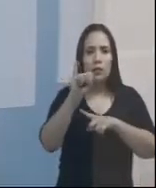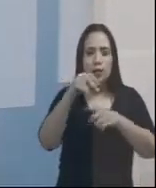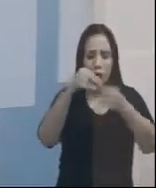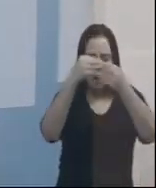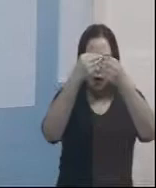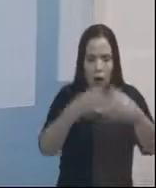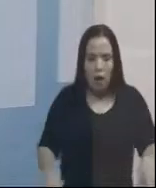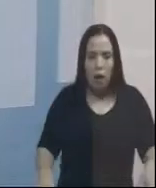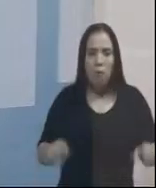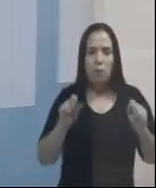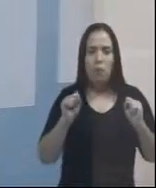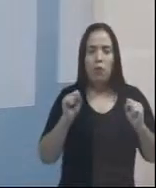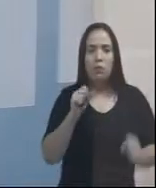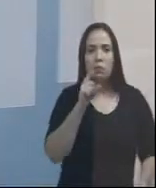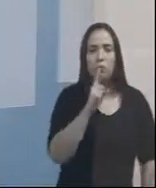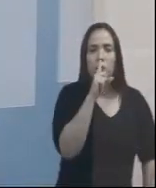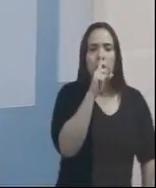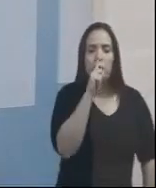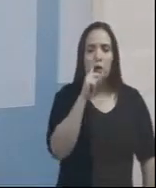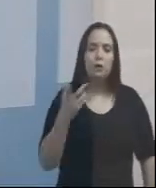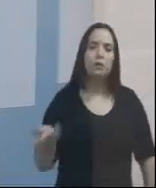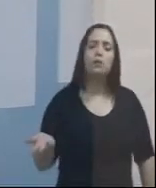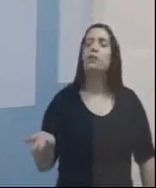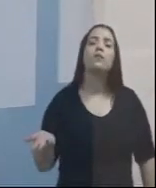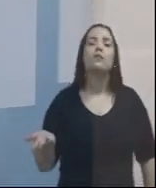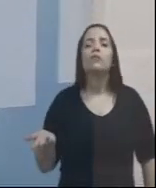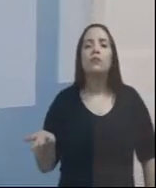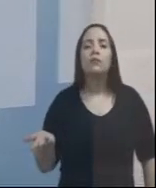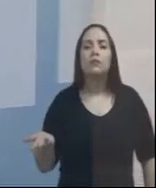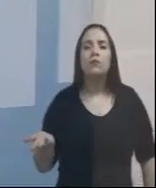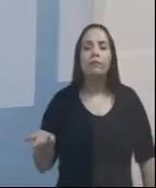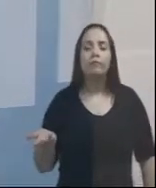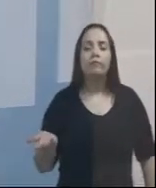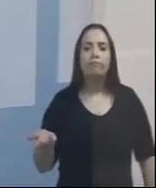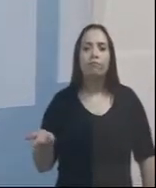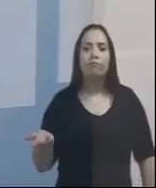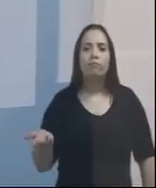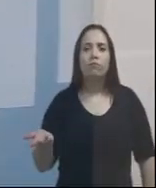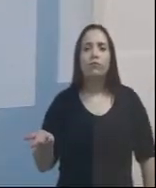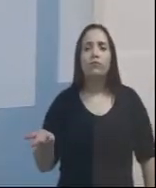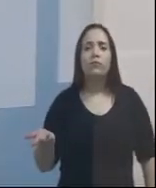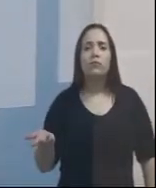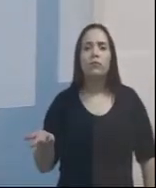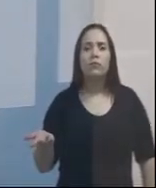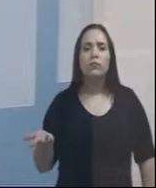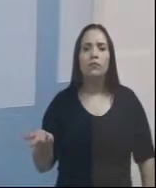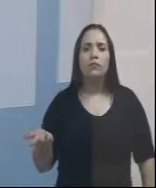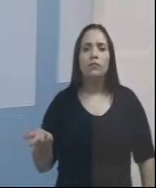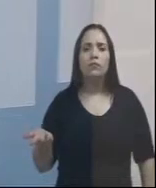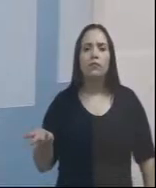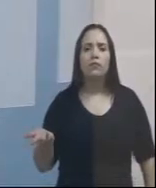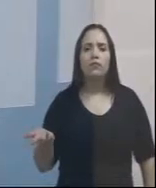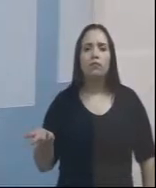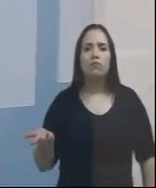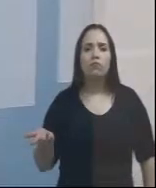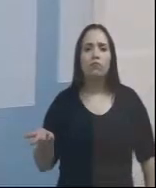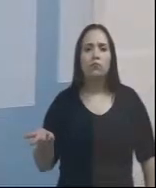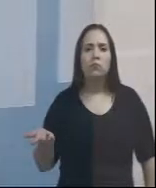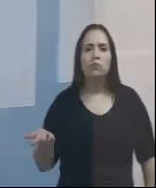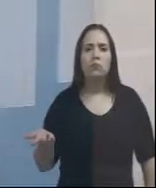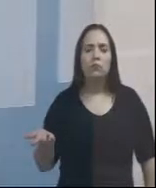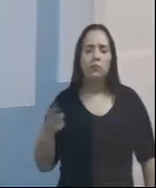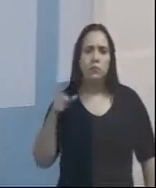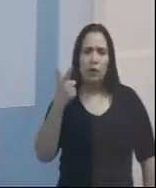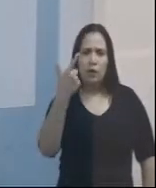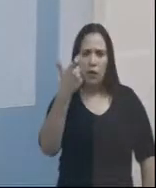saber qual é um armamento que se cair no chão não tenha uma porcentagem de disparar. Eu não sou expert nisso não, mas pistola não é para